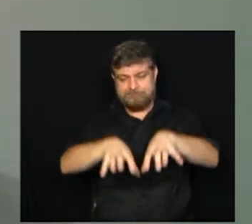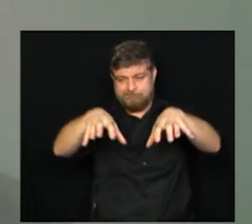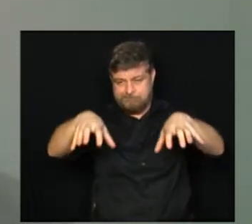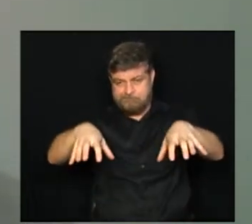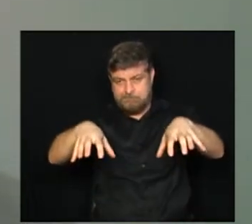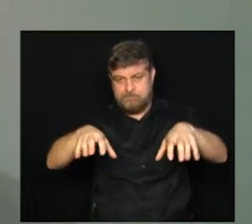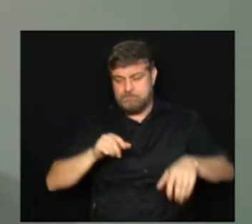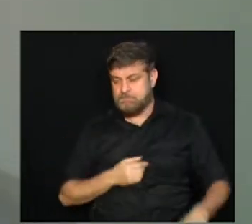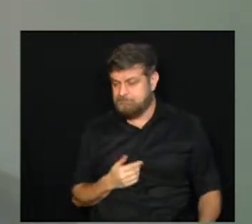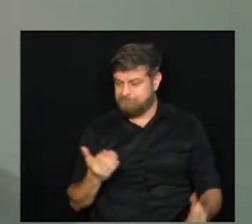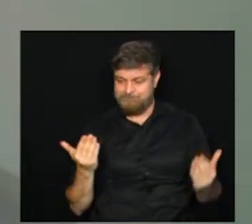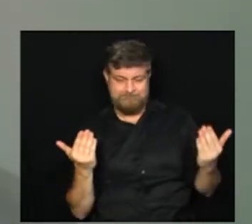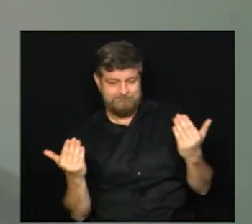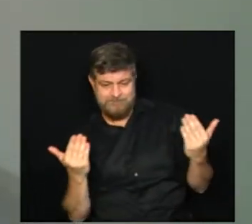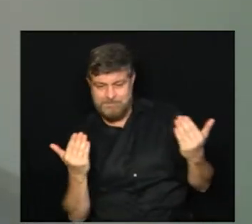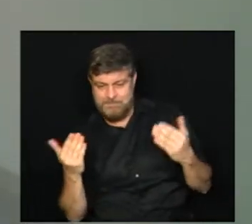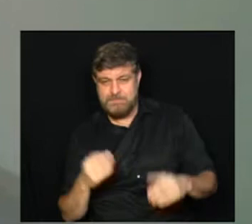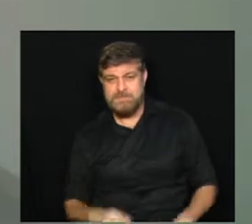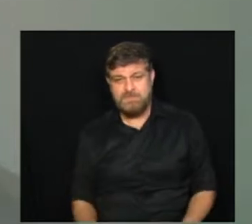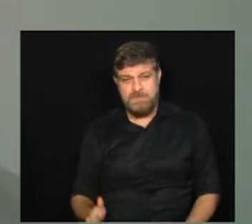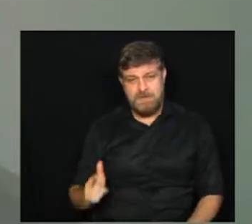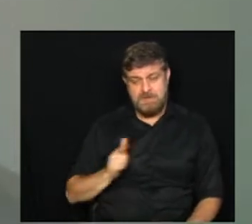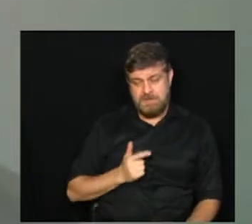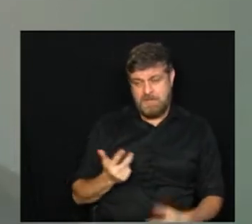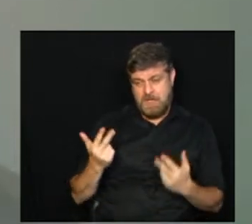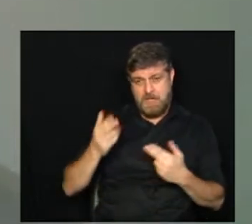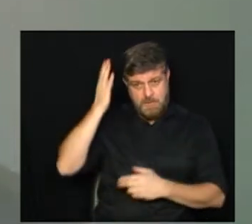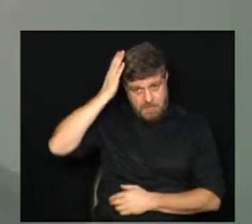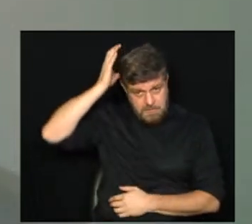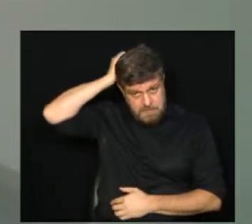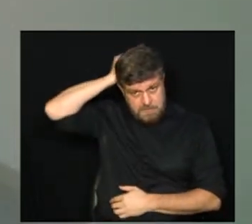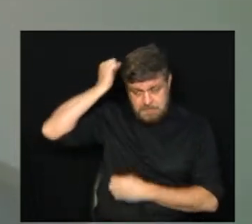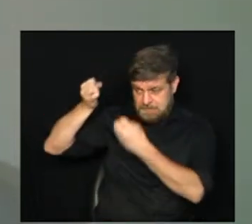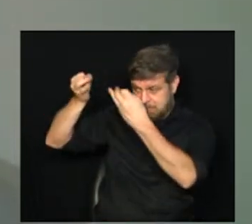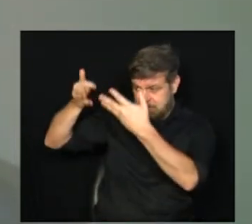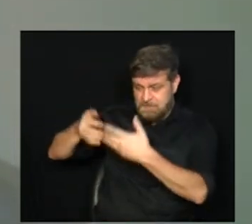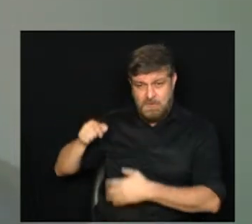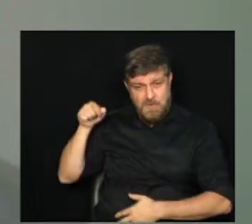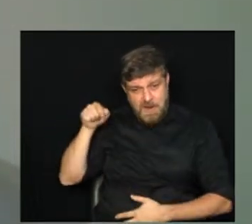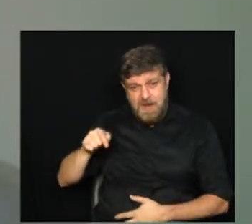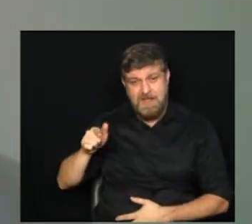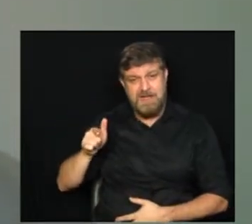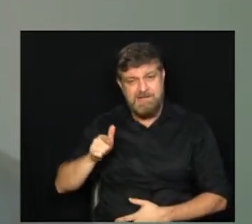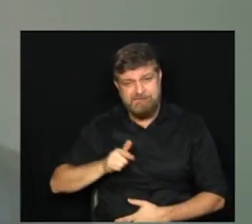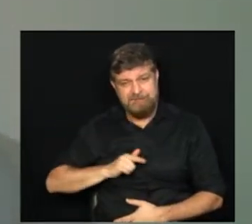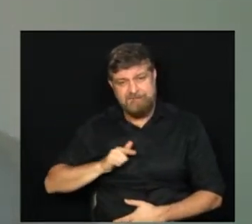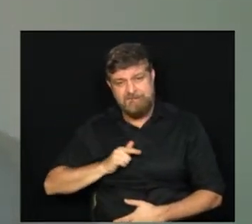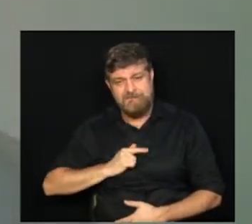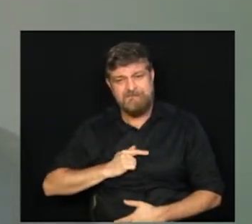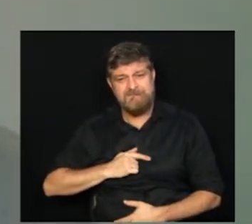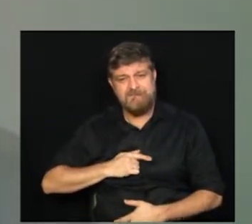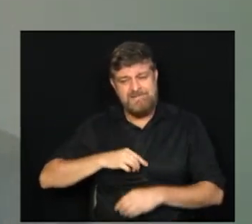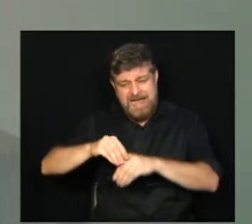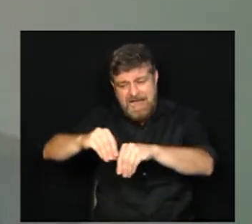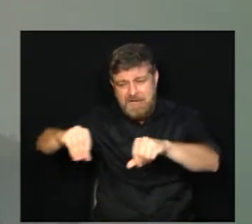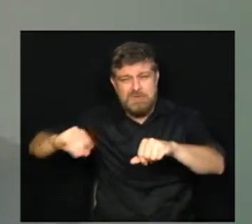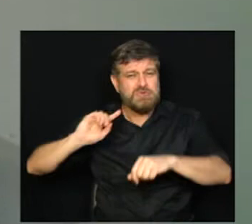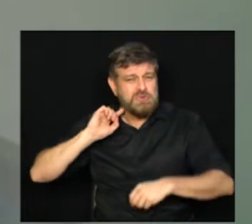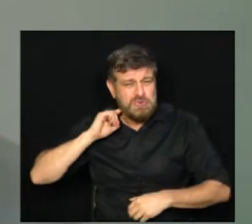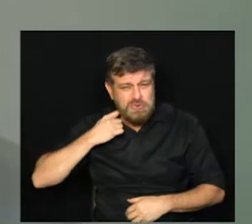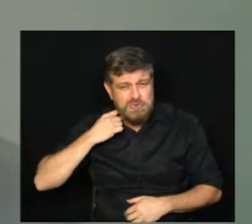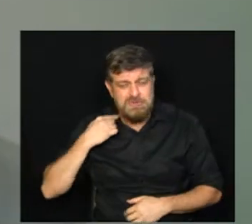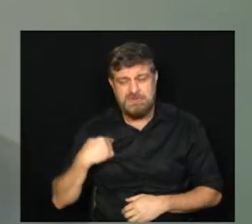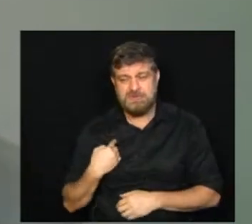onde, em decorrência como a Daniela disse, das questões da contaminação da Pirelli, a gente